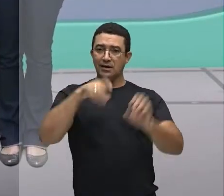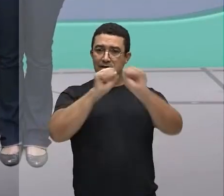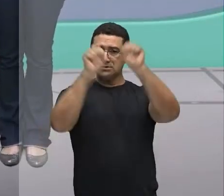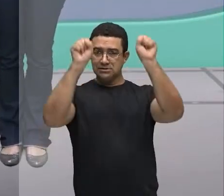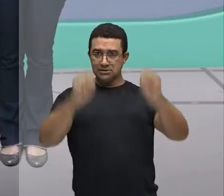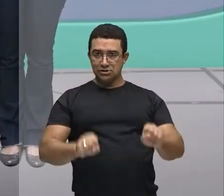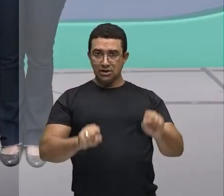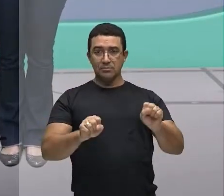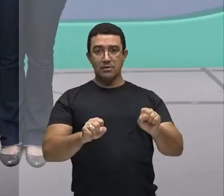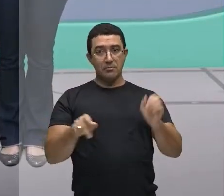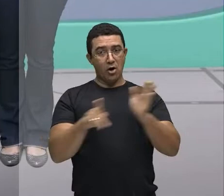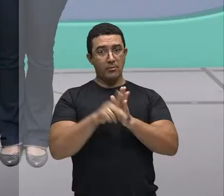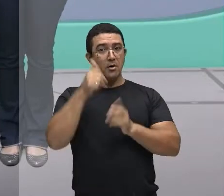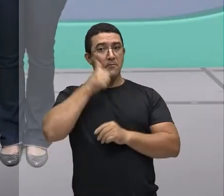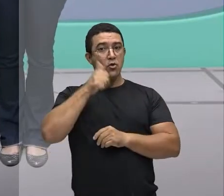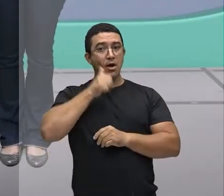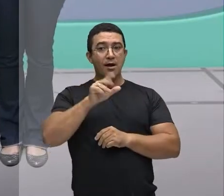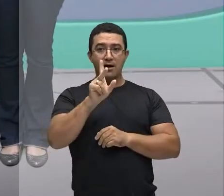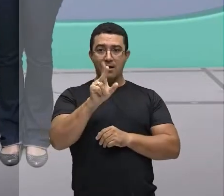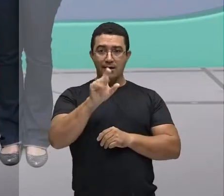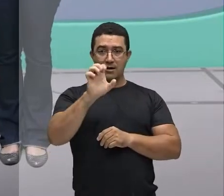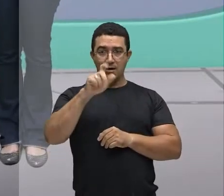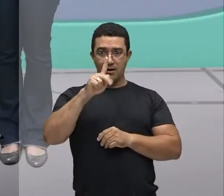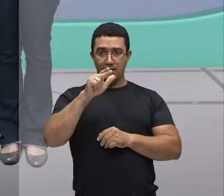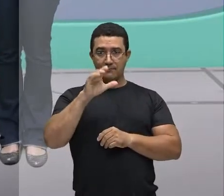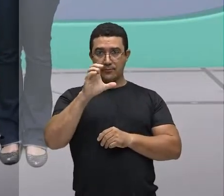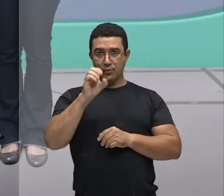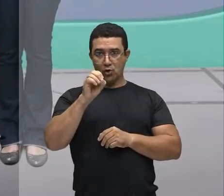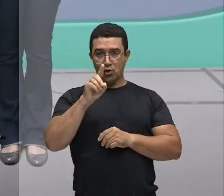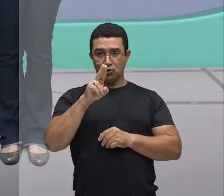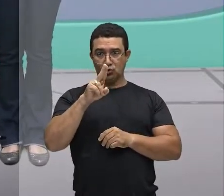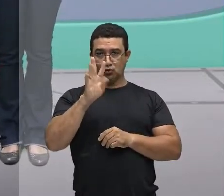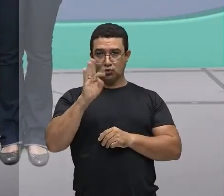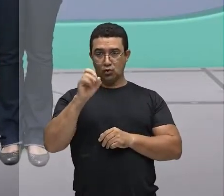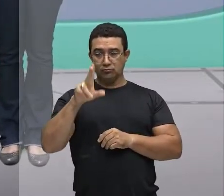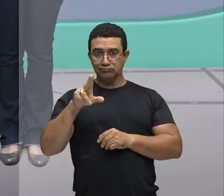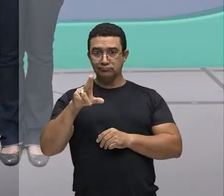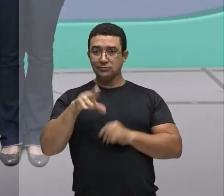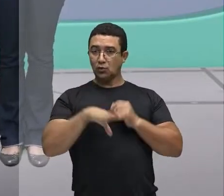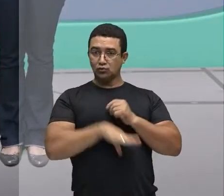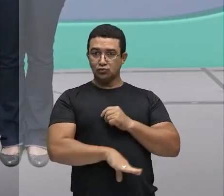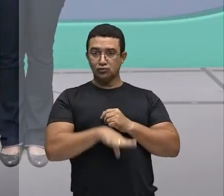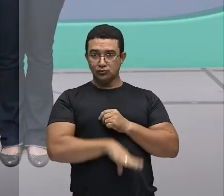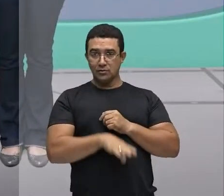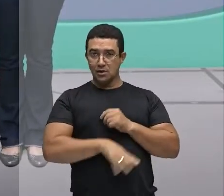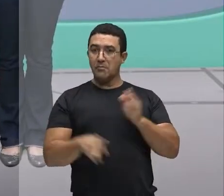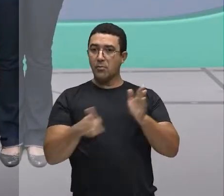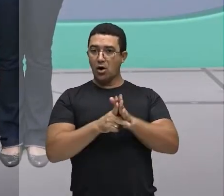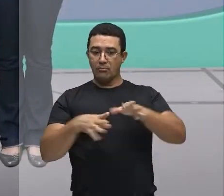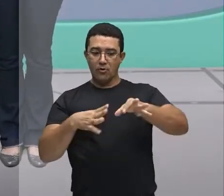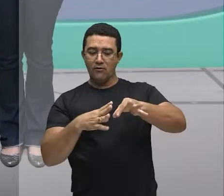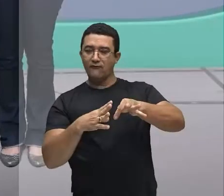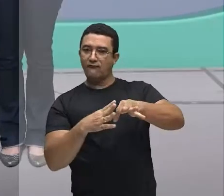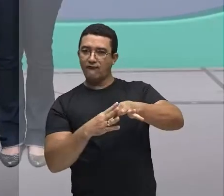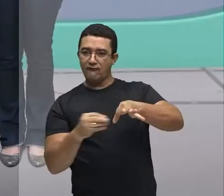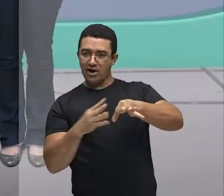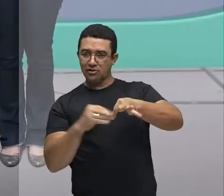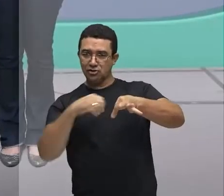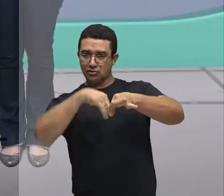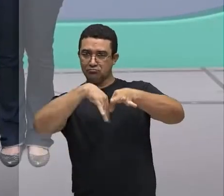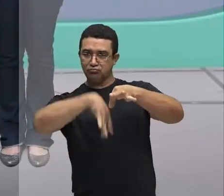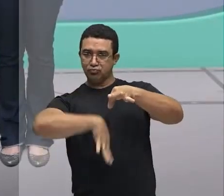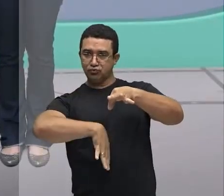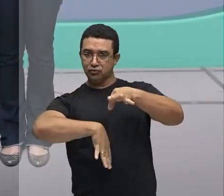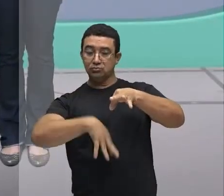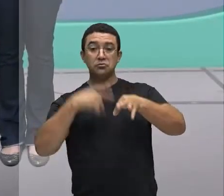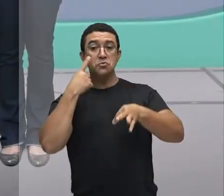reprodutor feminino, certo? Onde a menstruação vai ser liberada pela vagina. Vamos ver agora um pouquinho do sistema